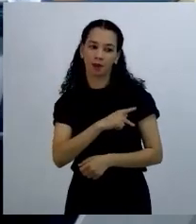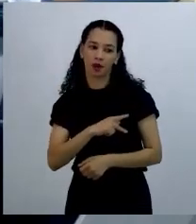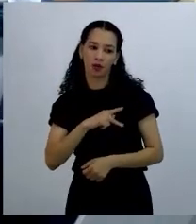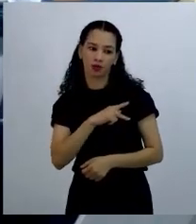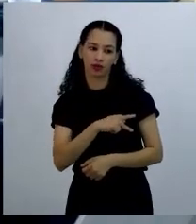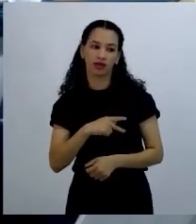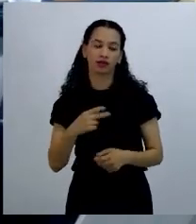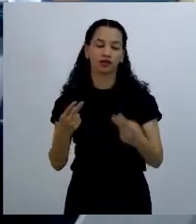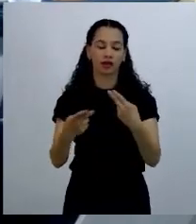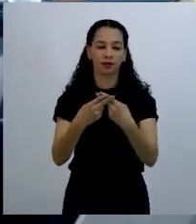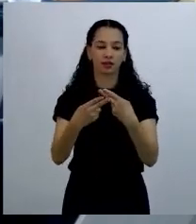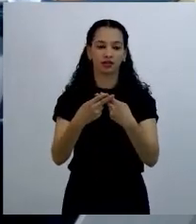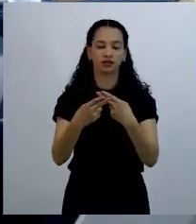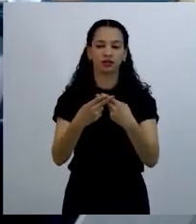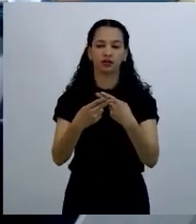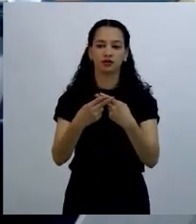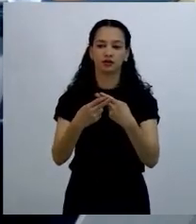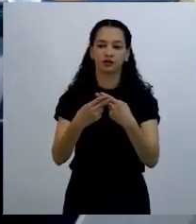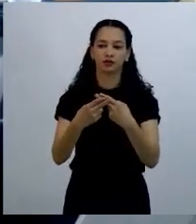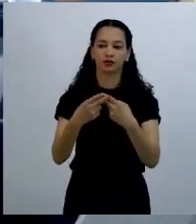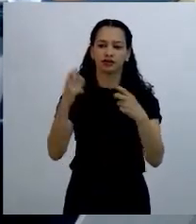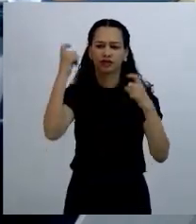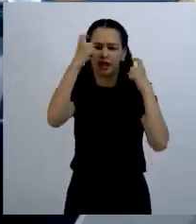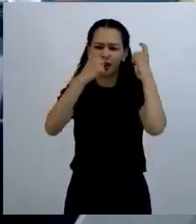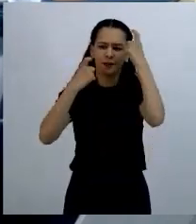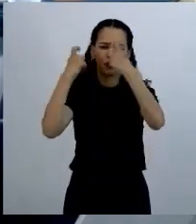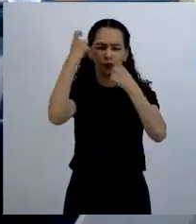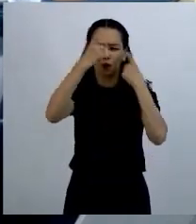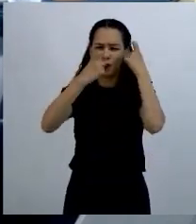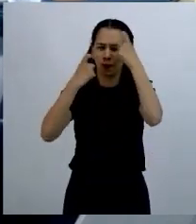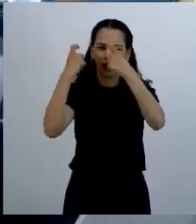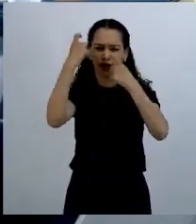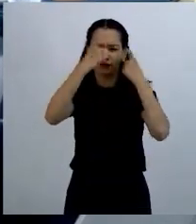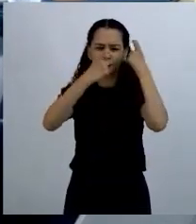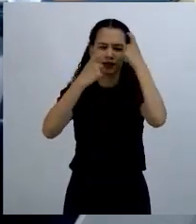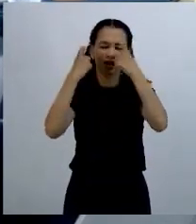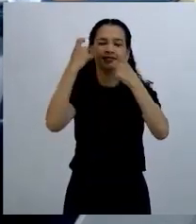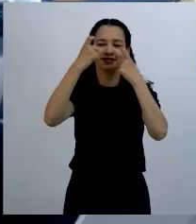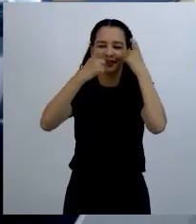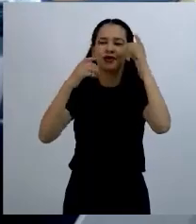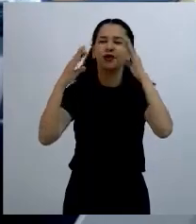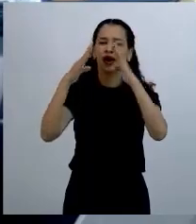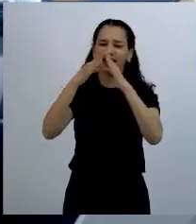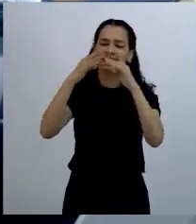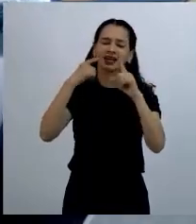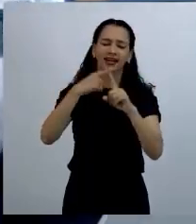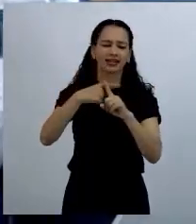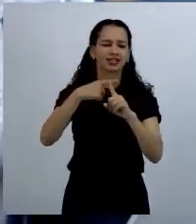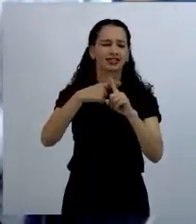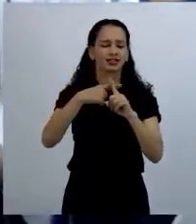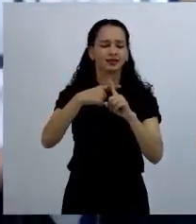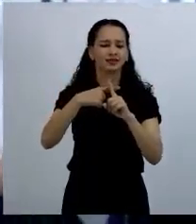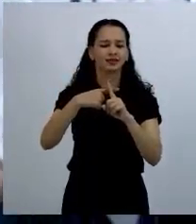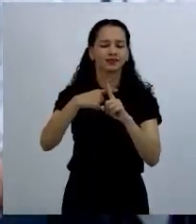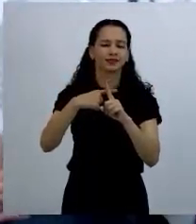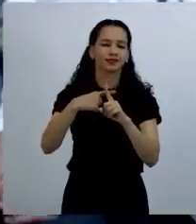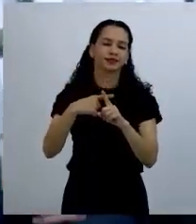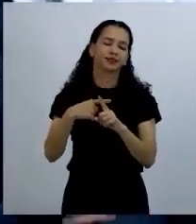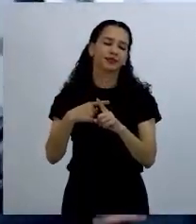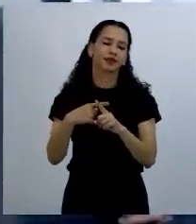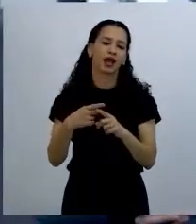deixa eu dizer uma coisa a minha prisão tem contribuído para para o aumento para o proveito do Evangelho O avance um pouco mais por favor